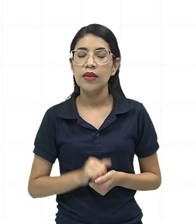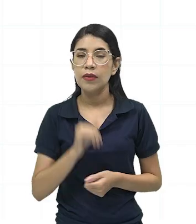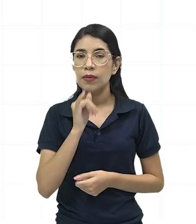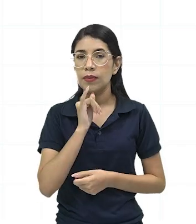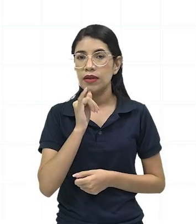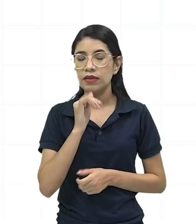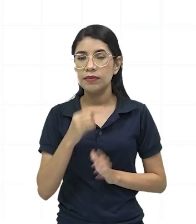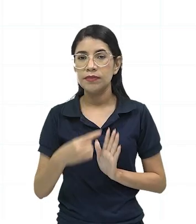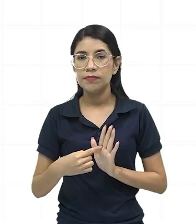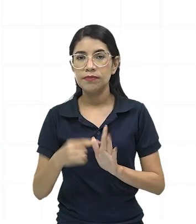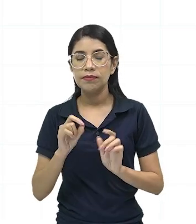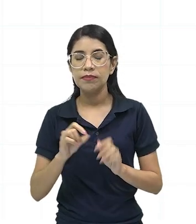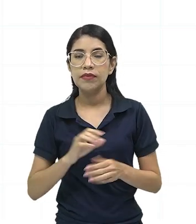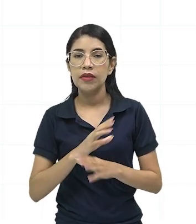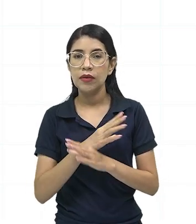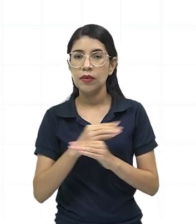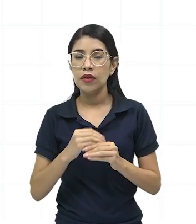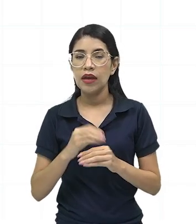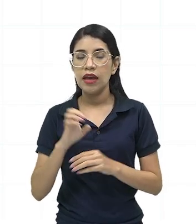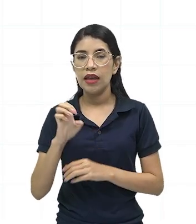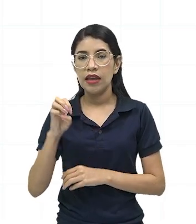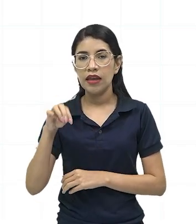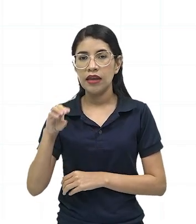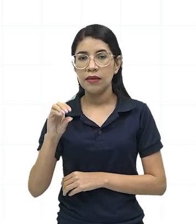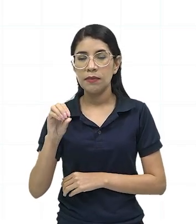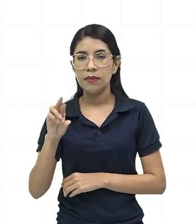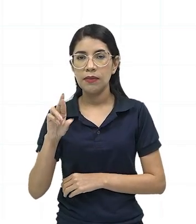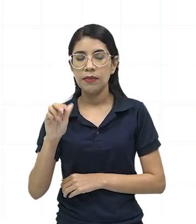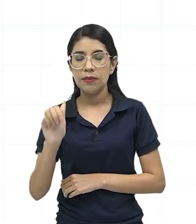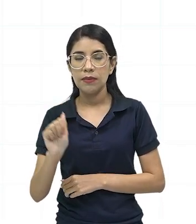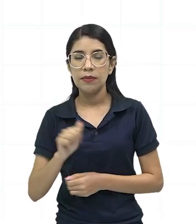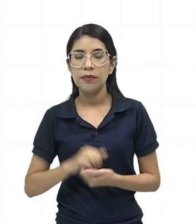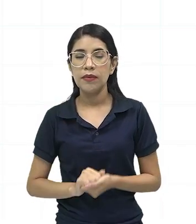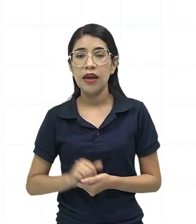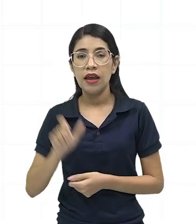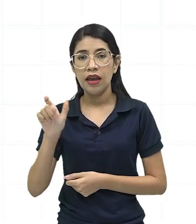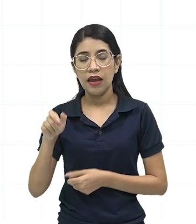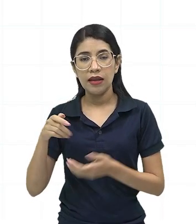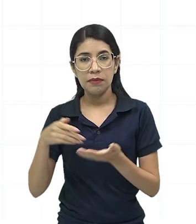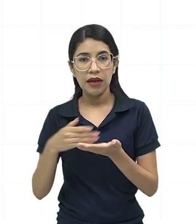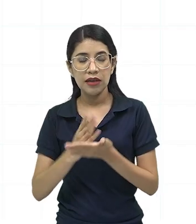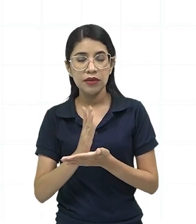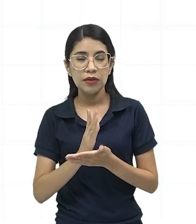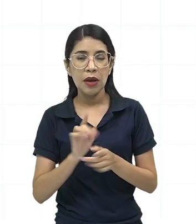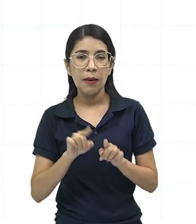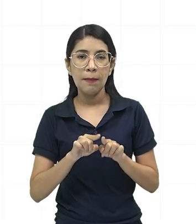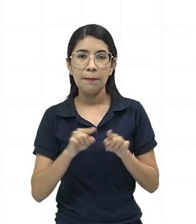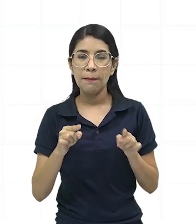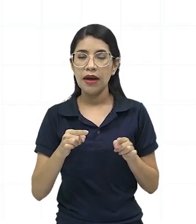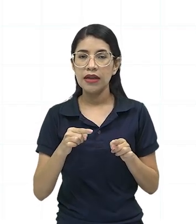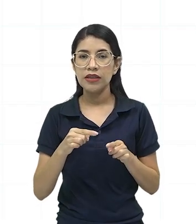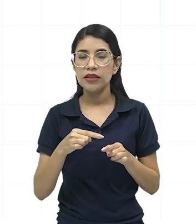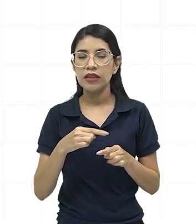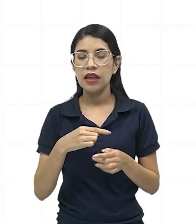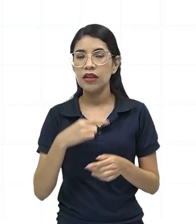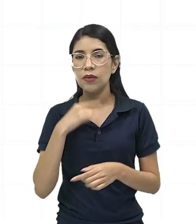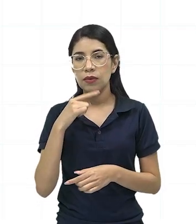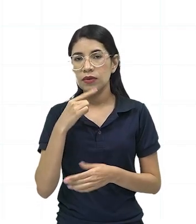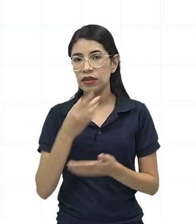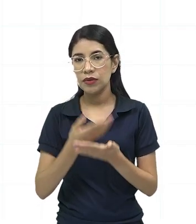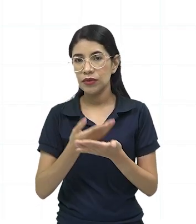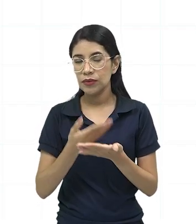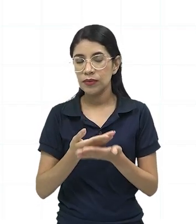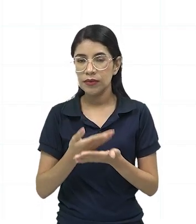exemplo que a gente tem é a conjunção embora. Ela foi aprovada embora não tenha estudado muito, ou seja,